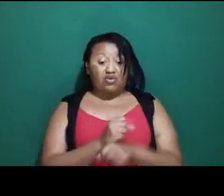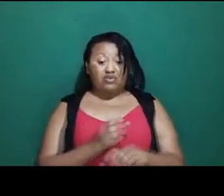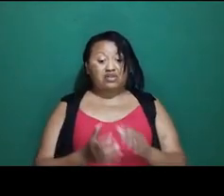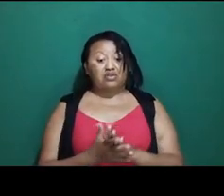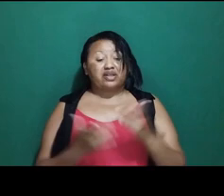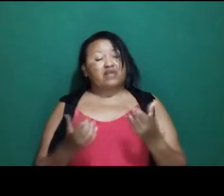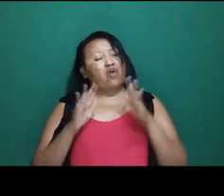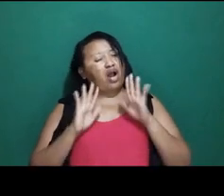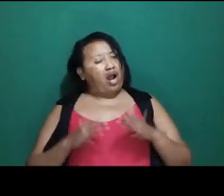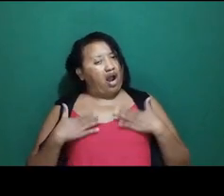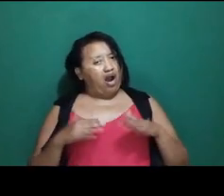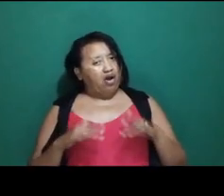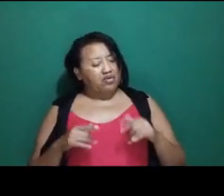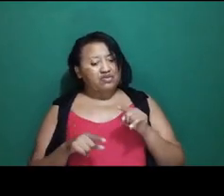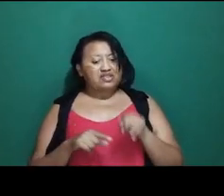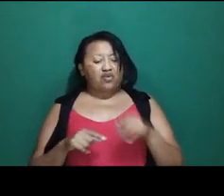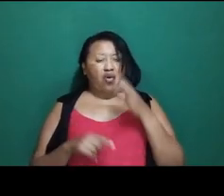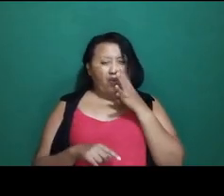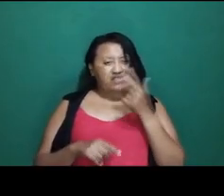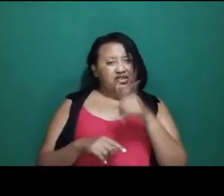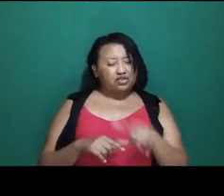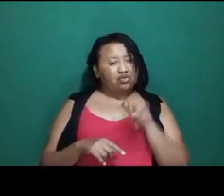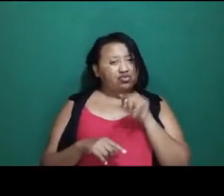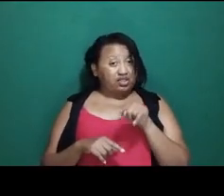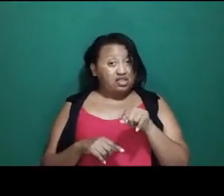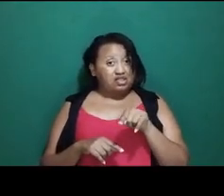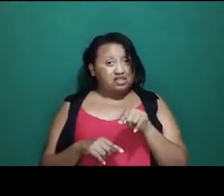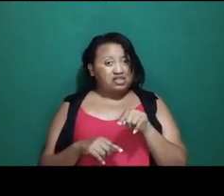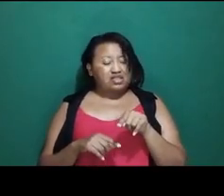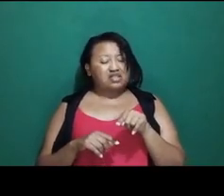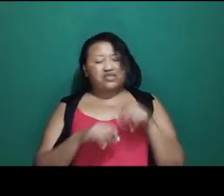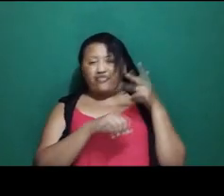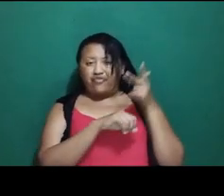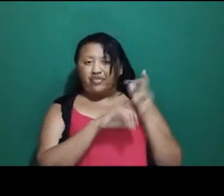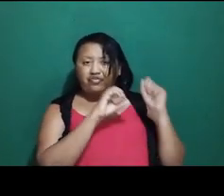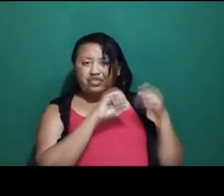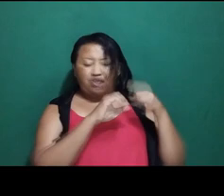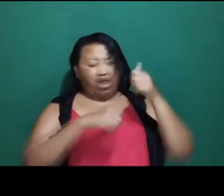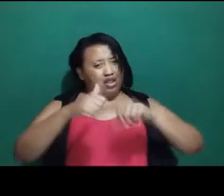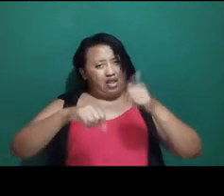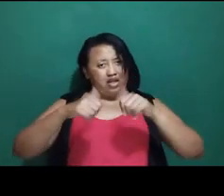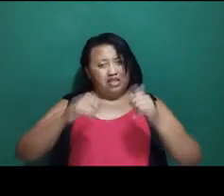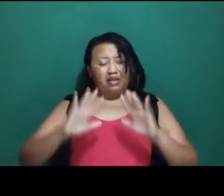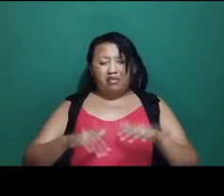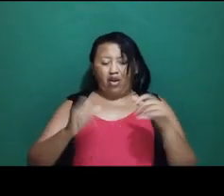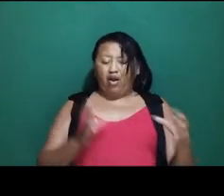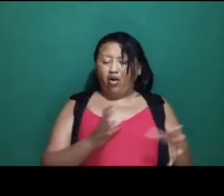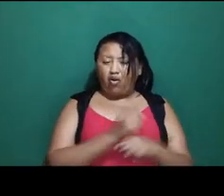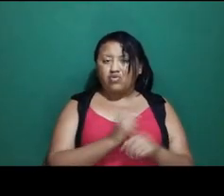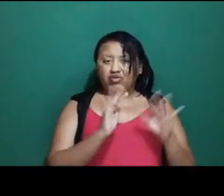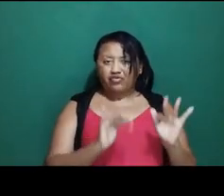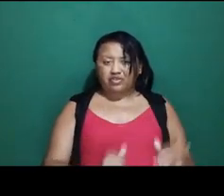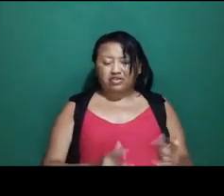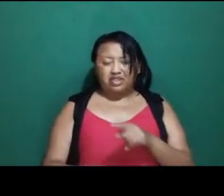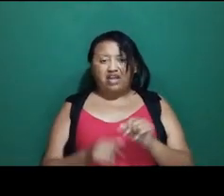que com calma depois vocês vão observar novamente esse vídeo né E vão analisar melhor aquela conclusão que eu fiz é